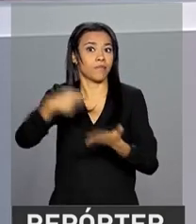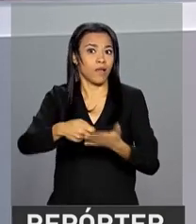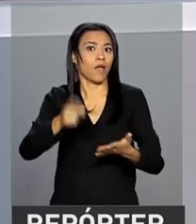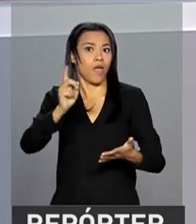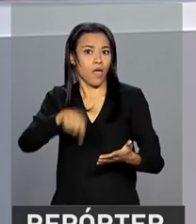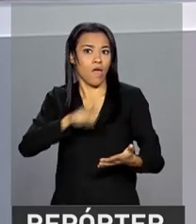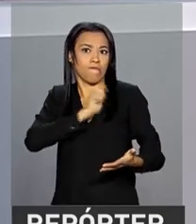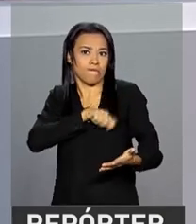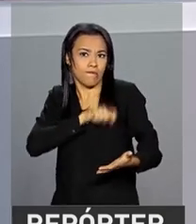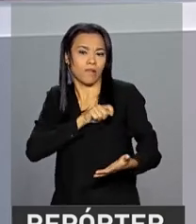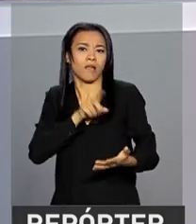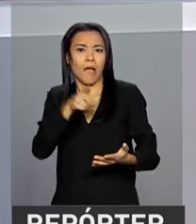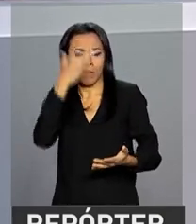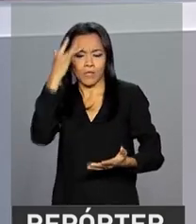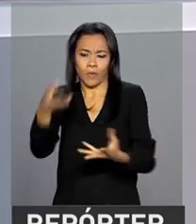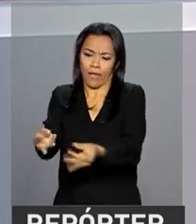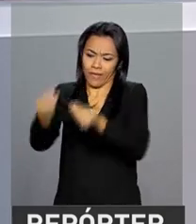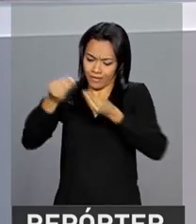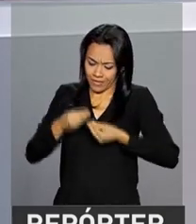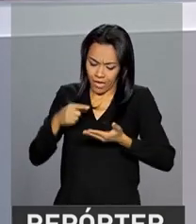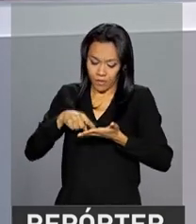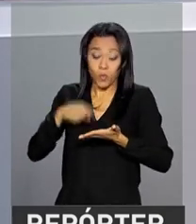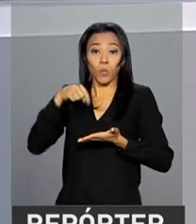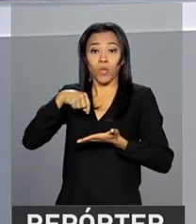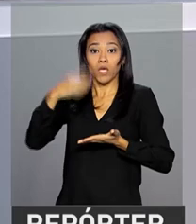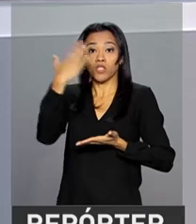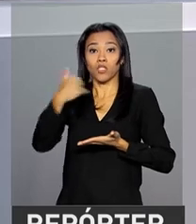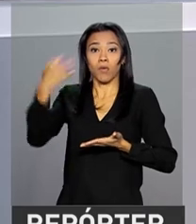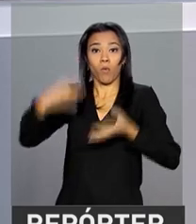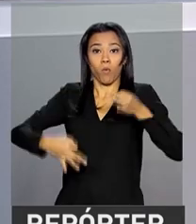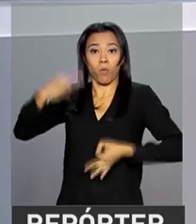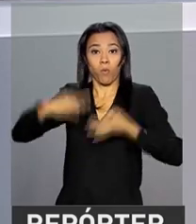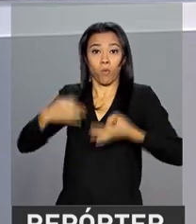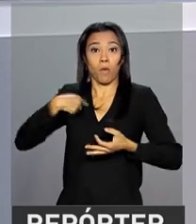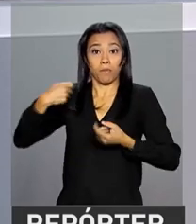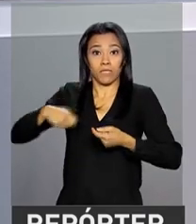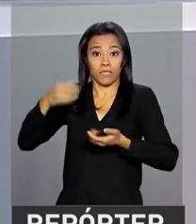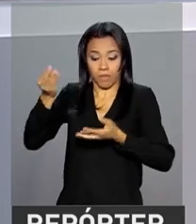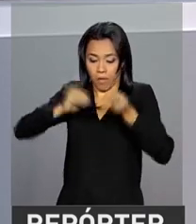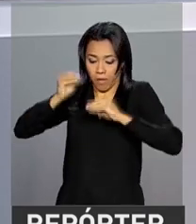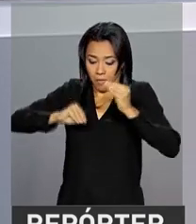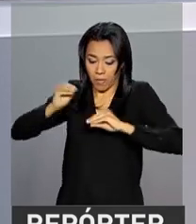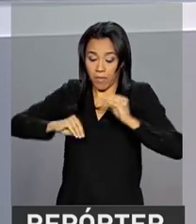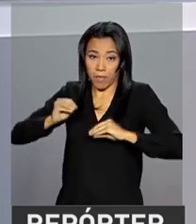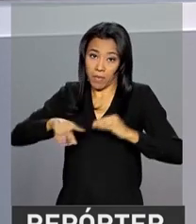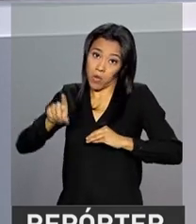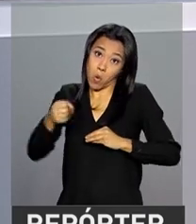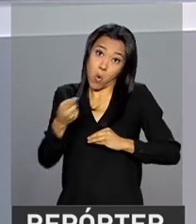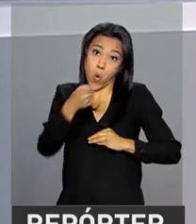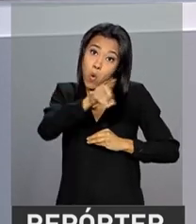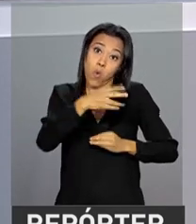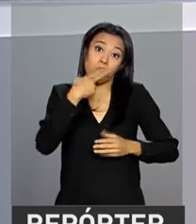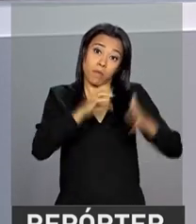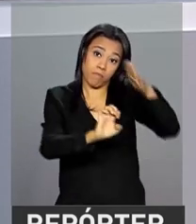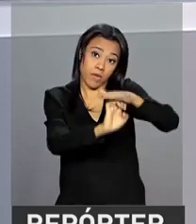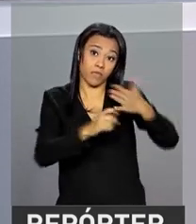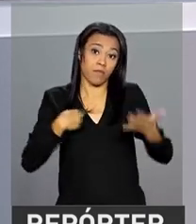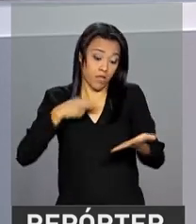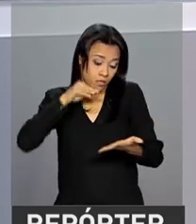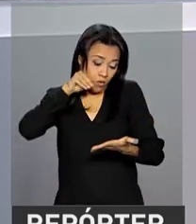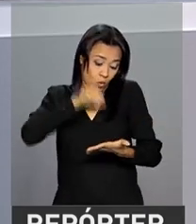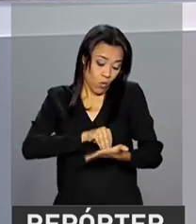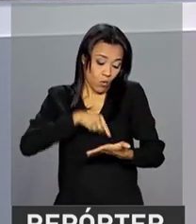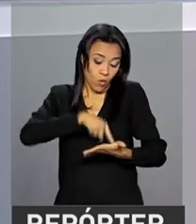contribuinte recebe por correspondência uma intimação para regularizar os dados cadastrais só que no comunicado foi colocado o endereço